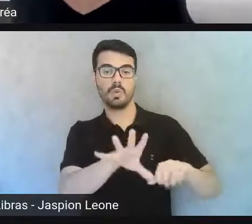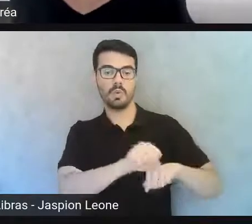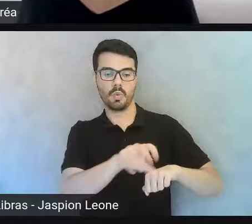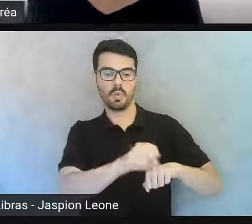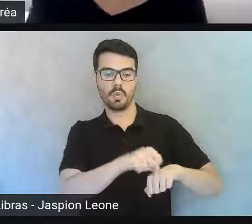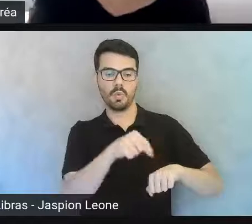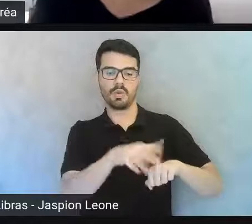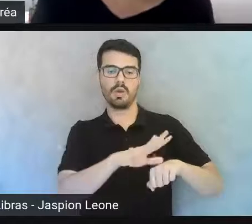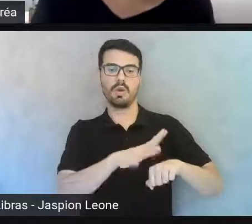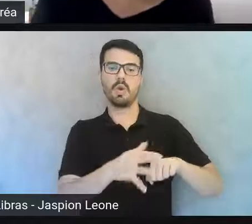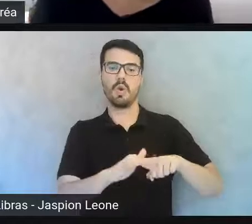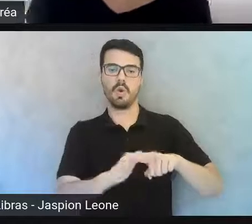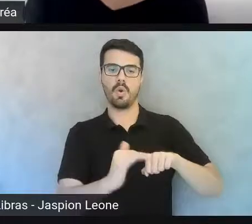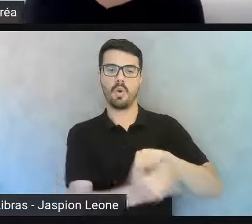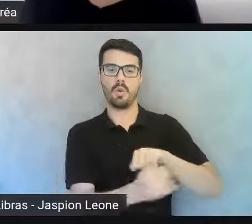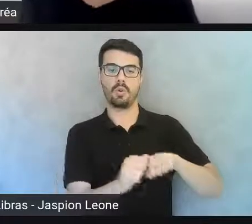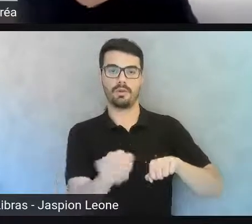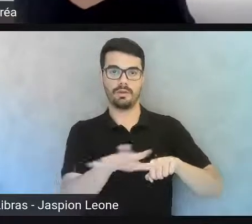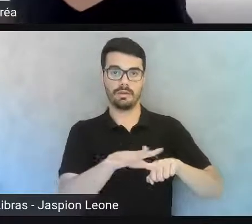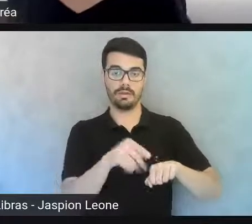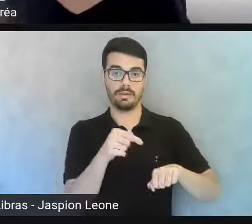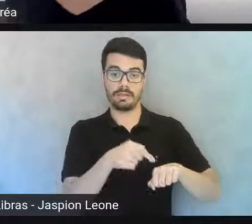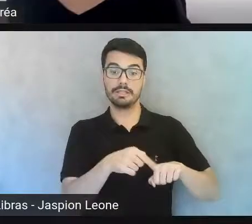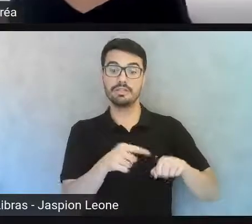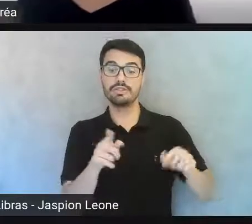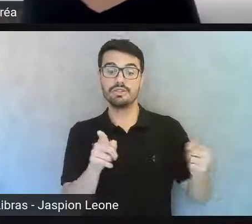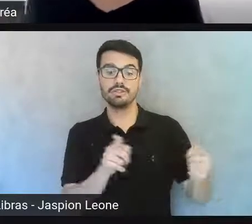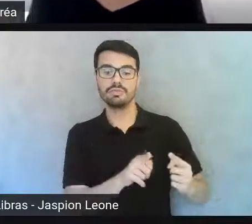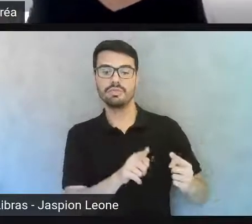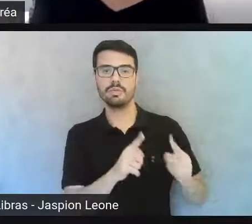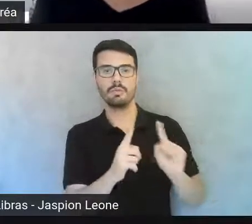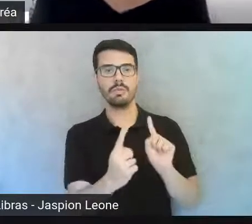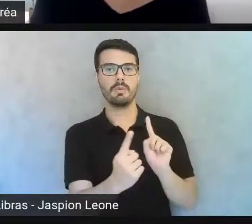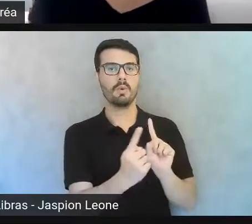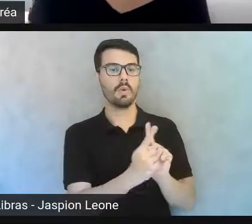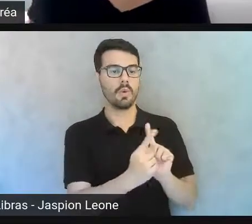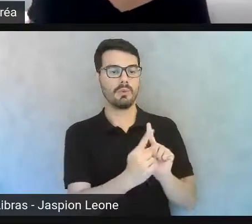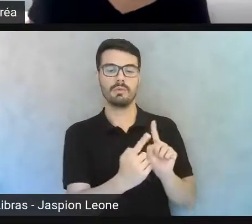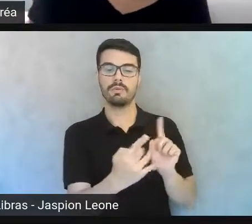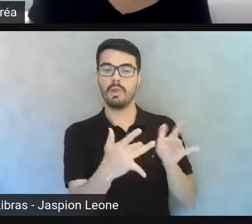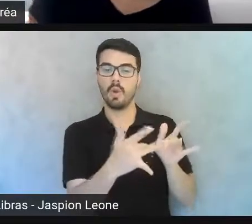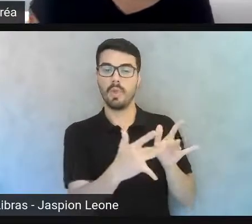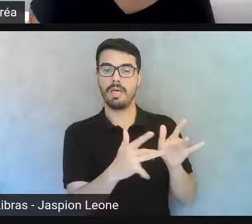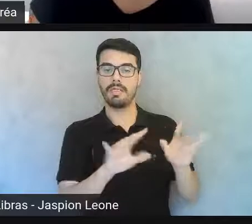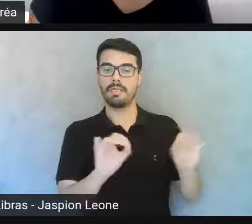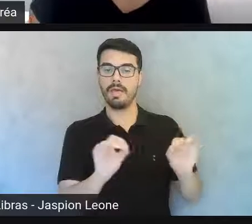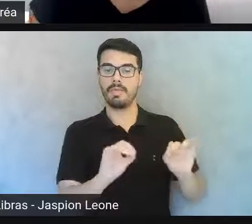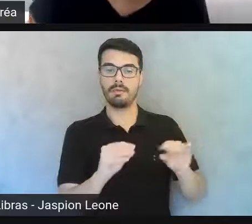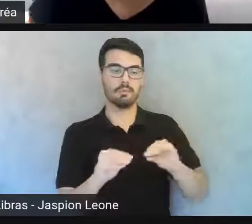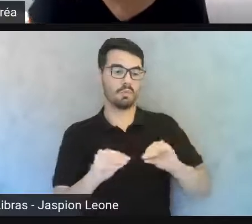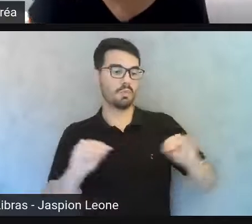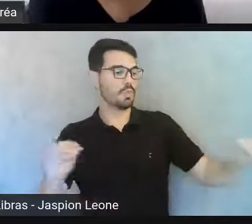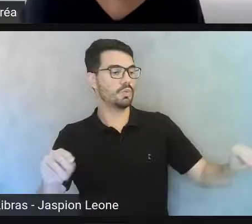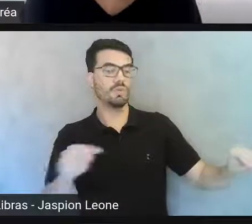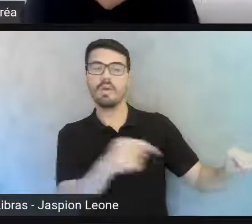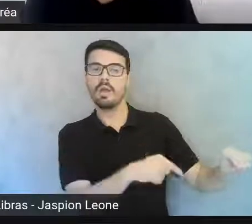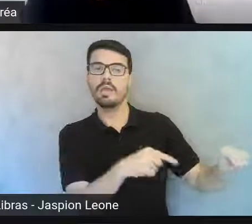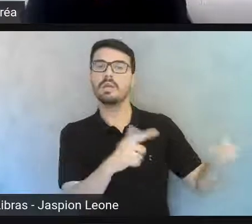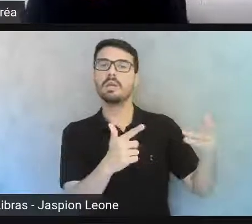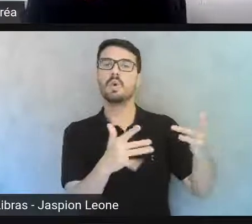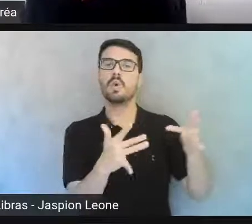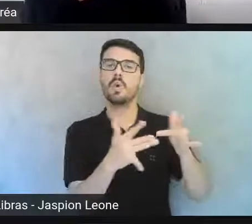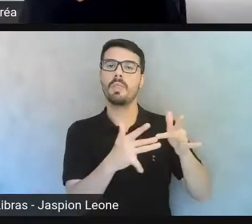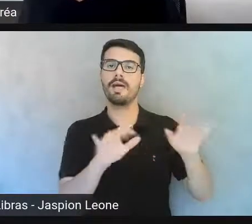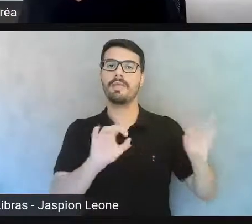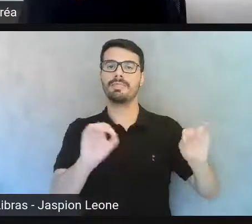dessa pessoa, que é grupo de risco, com o público. Então, ou eu ponho ela num outro lugar, ou realoco em outro local,